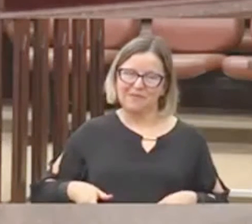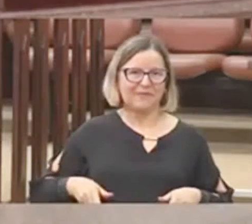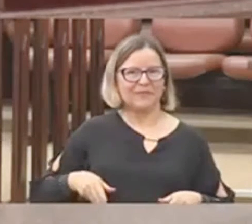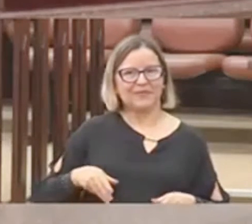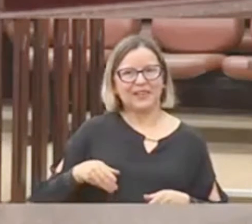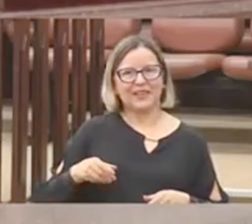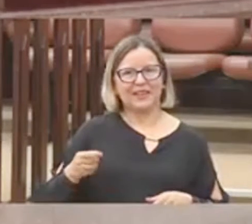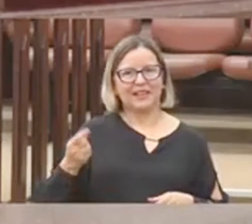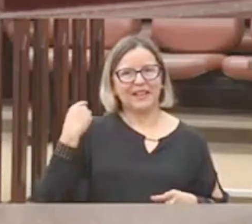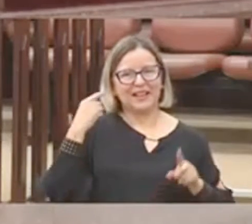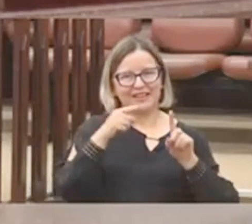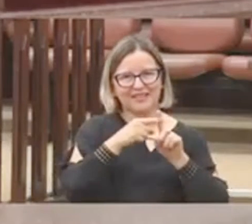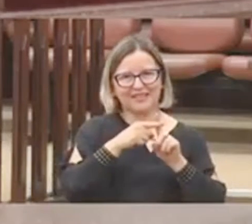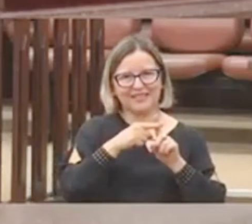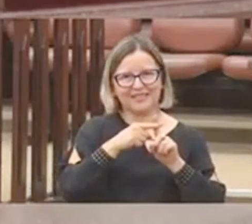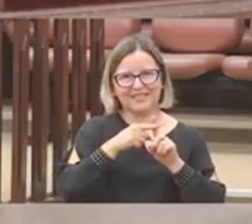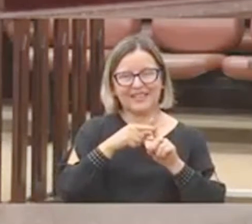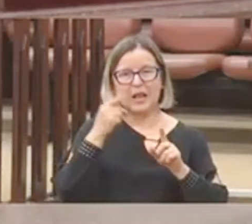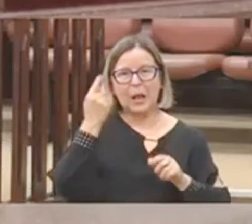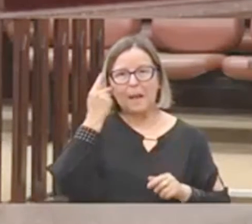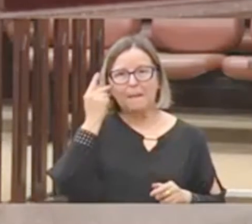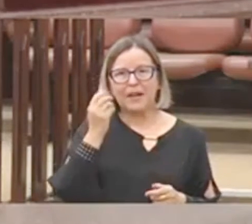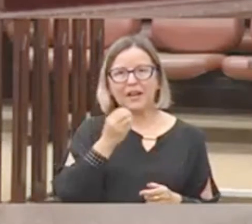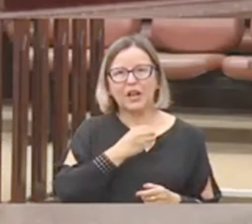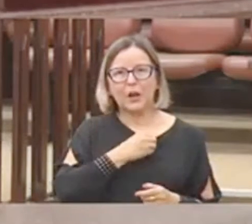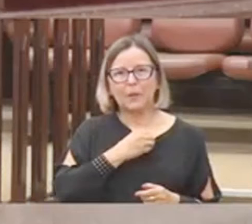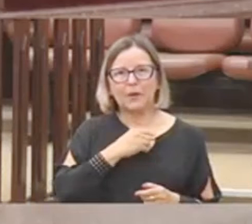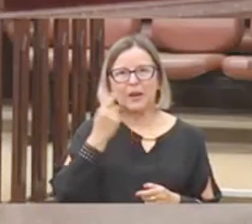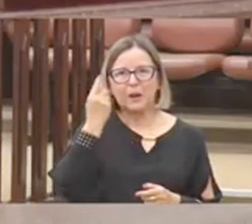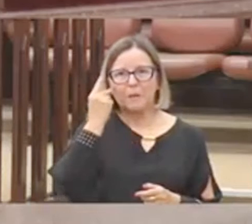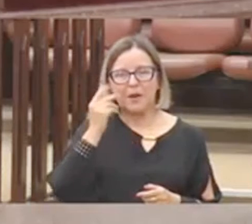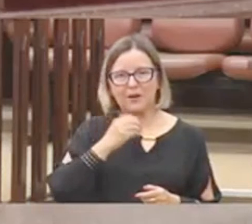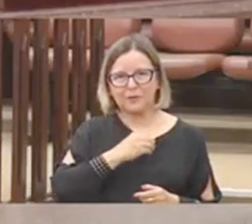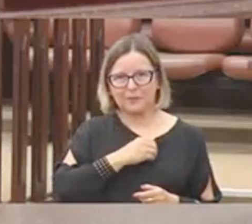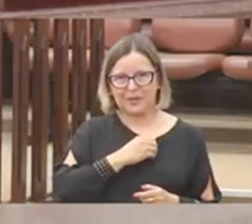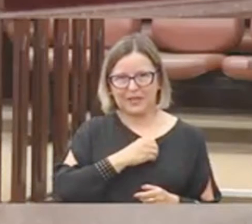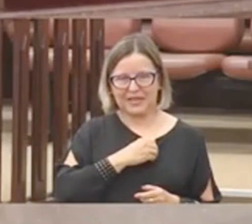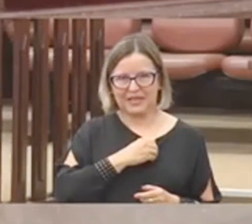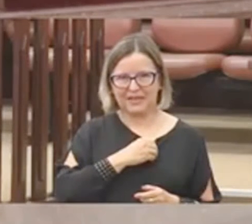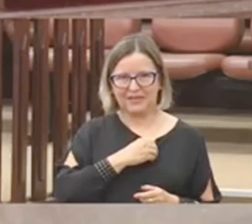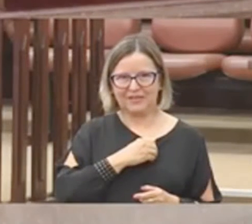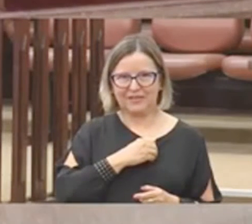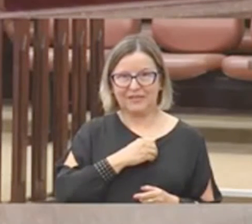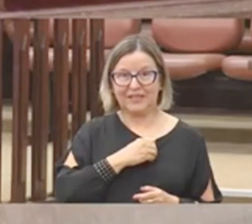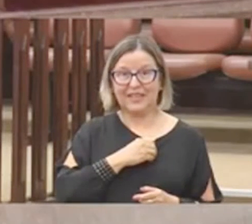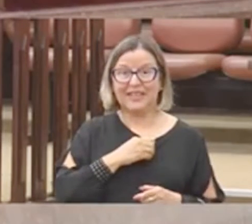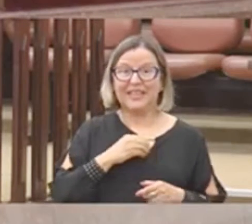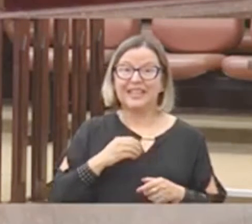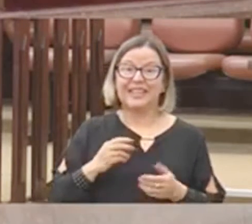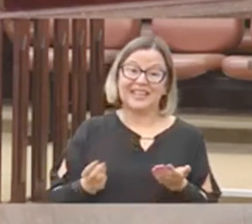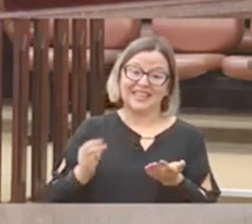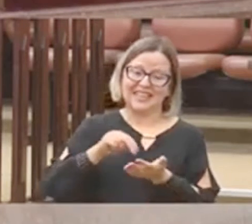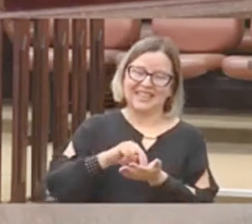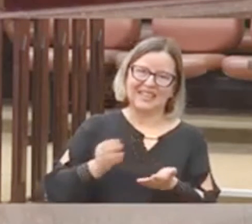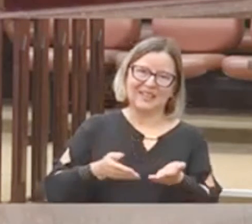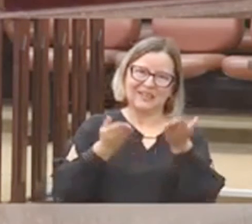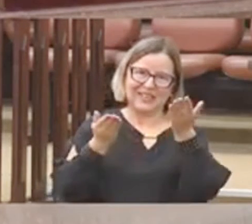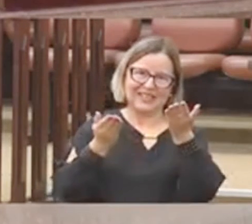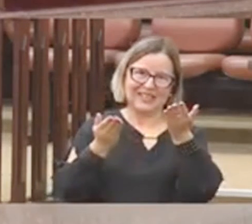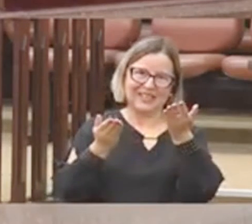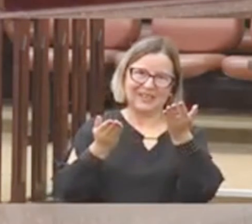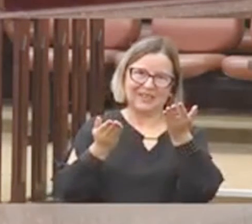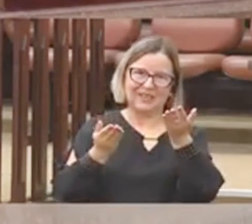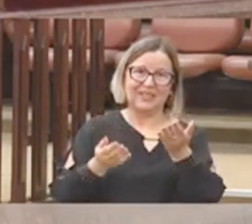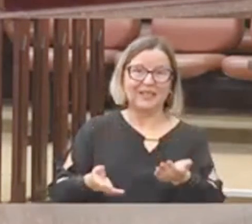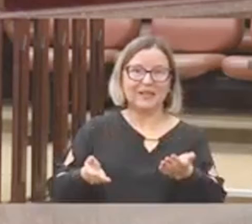Fez morrer nele a minha velha natureza, para que na sua ressurreição eu pudesse receber do alto a vida